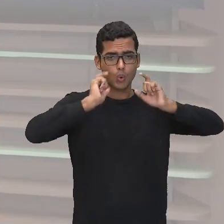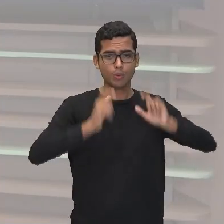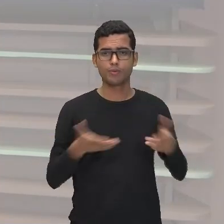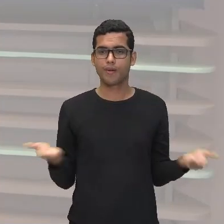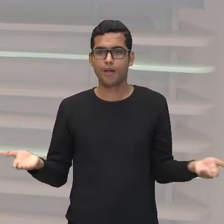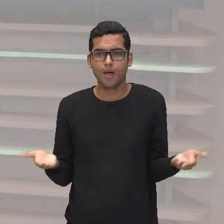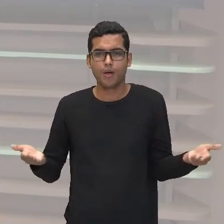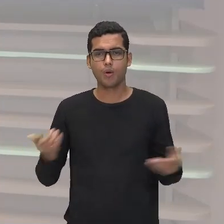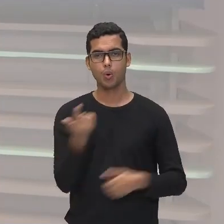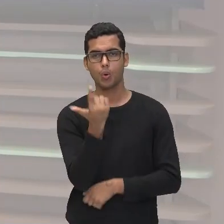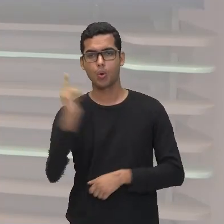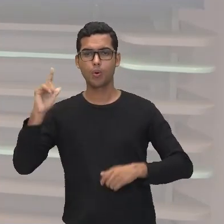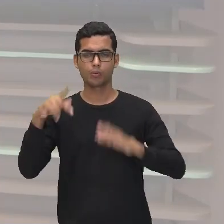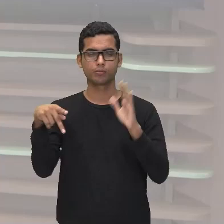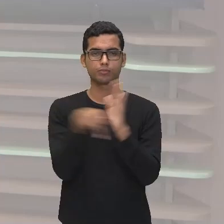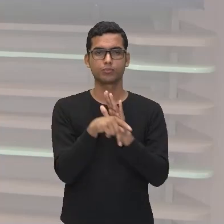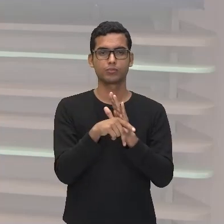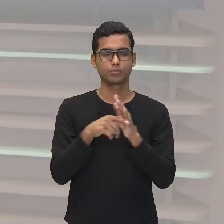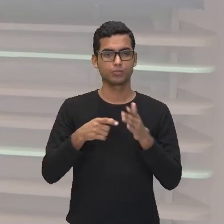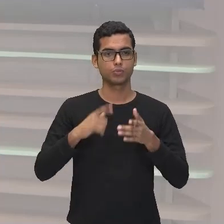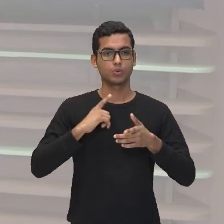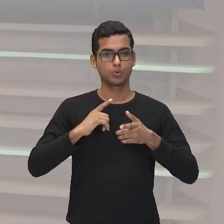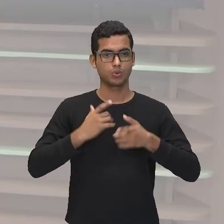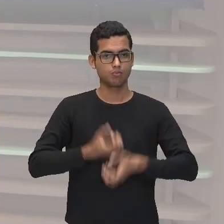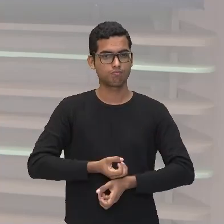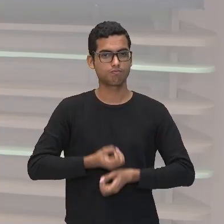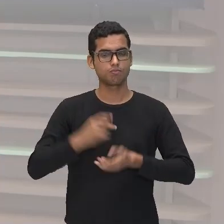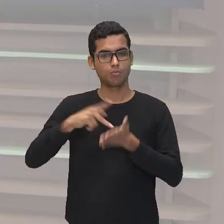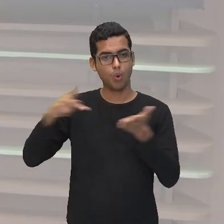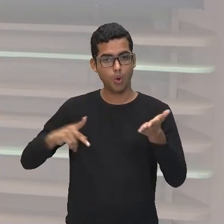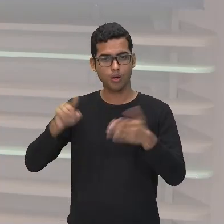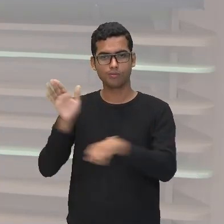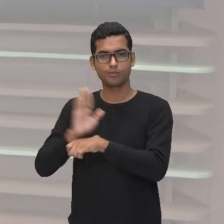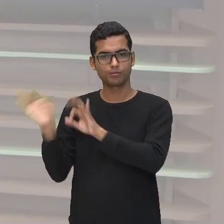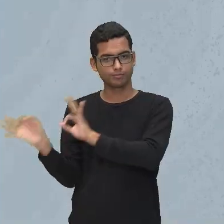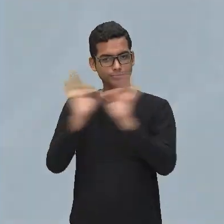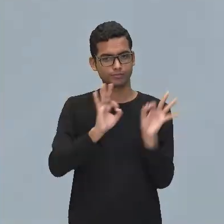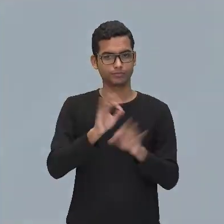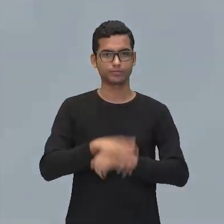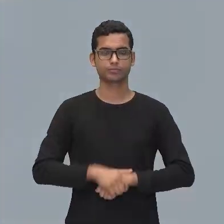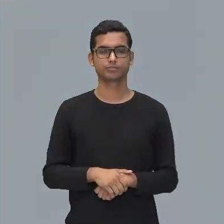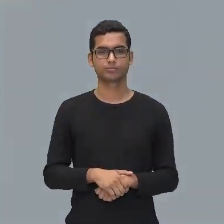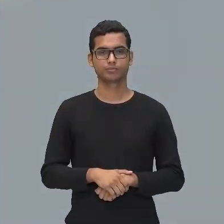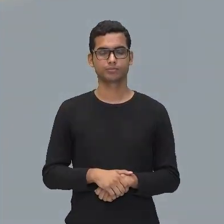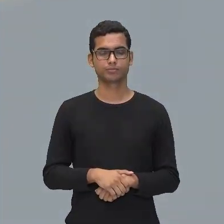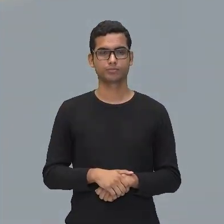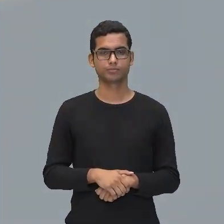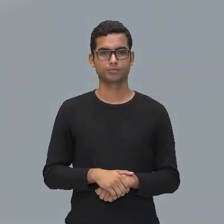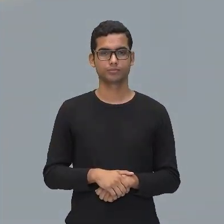outro poema. Vamos assistir a um vídeo aqui e depois comentar sobre ele.